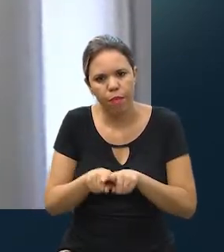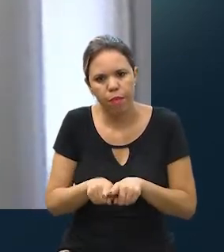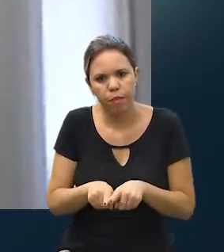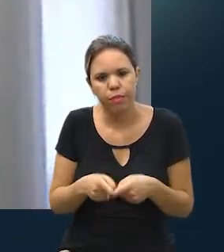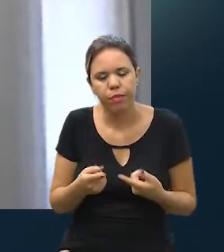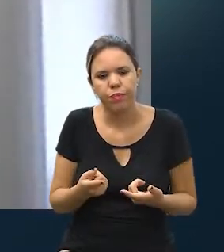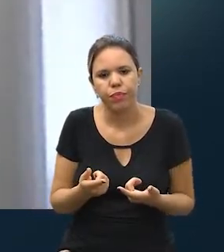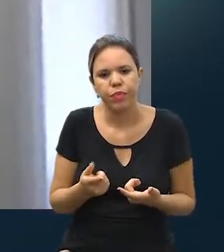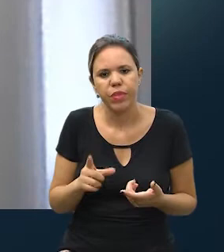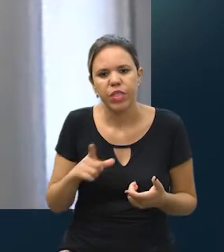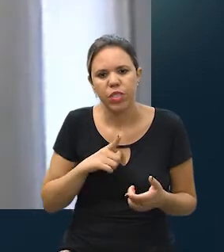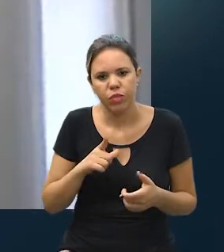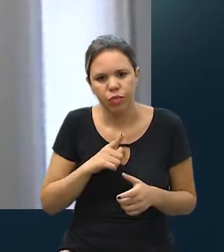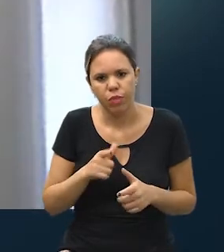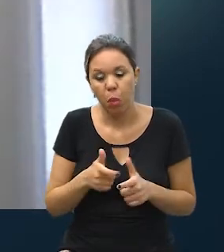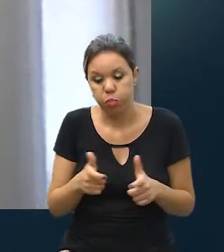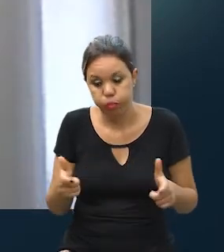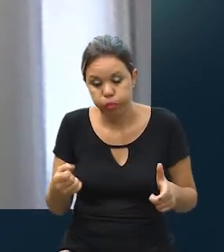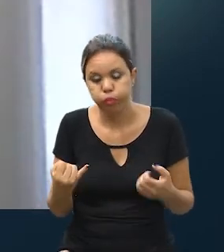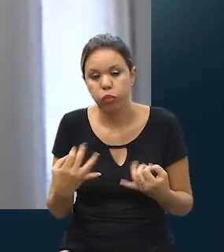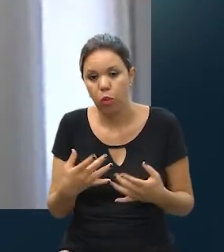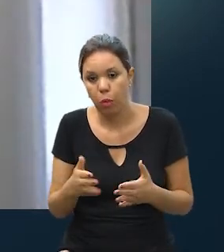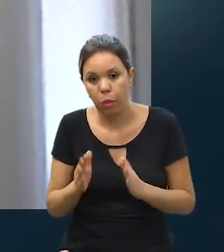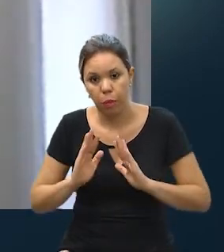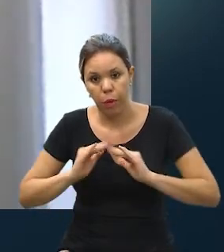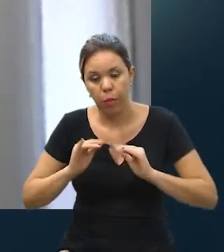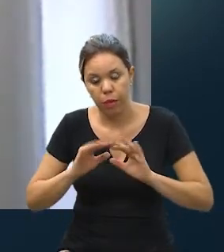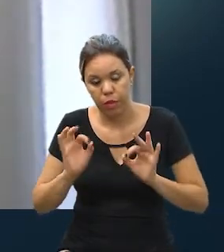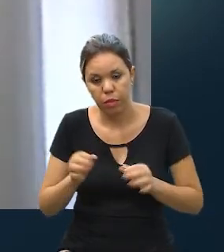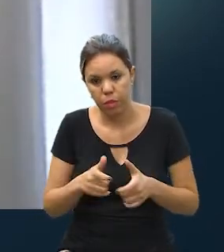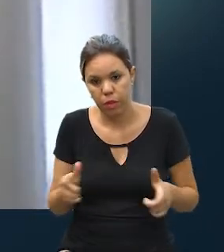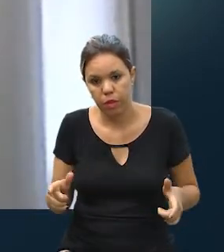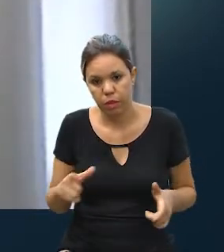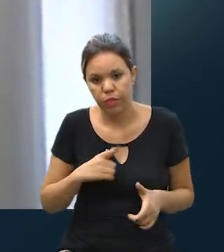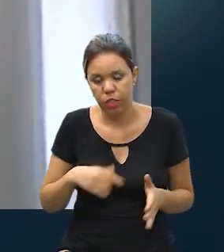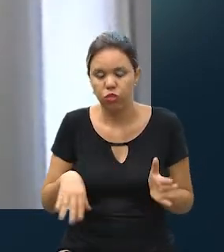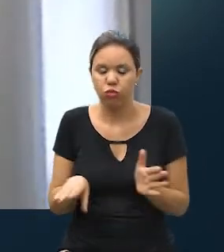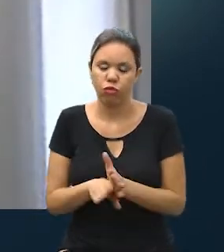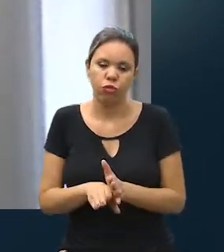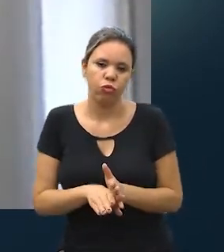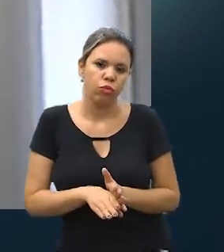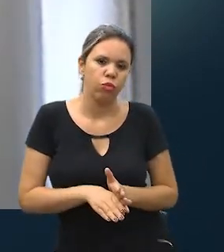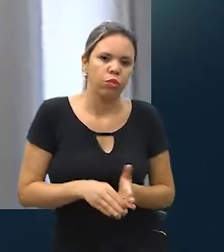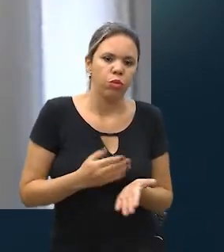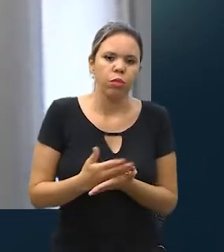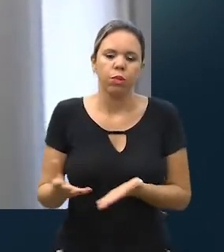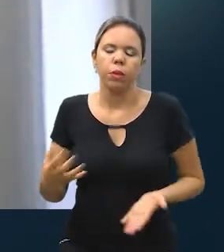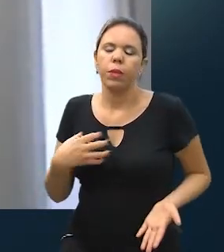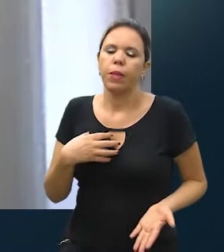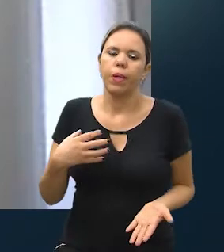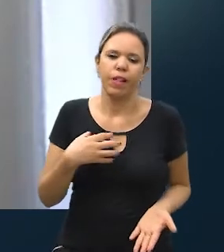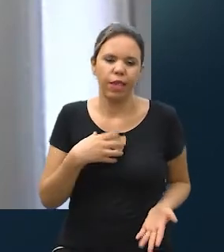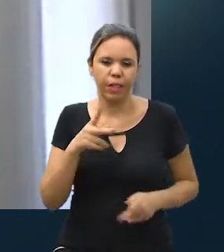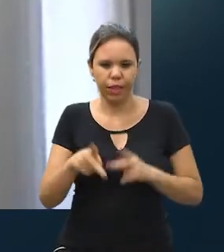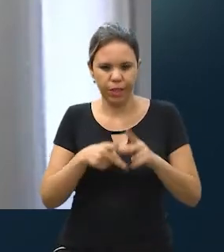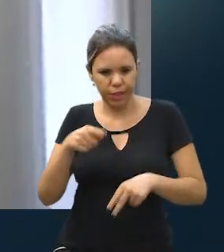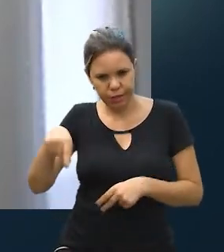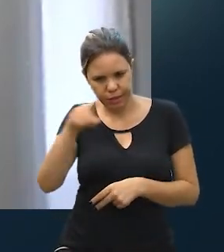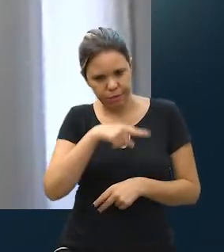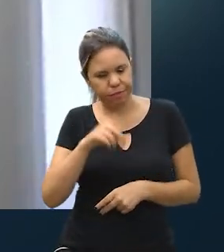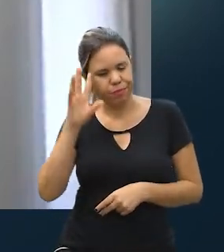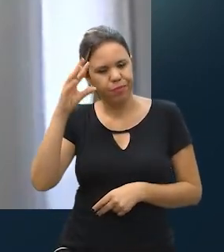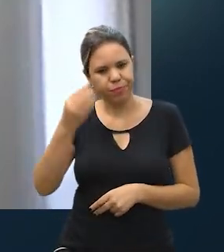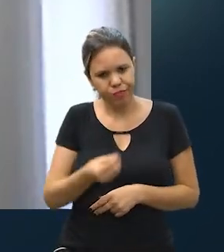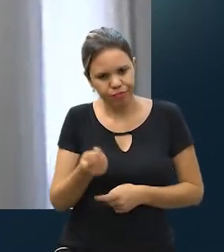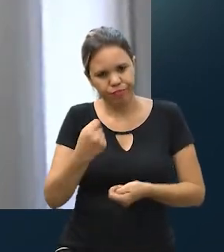Então, quando eu tiver uma demanda maior, e que certamente essa demanda vai chegar, já estou começando a sentir que as pessoas estão